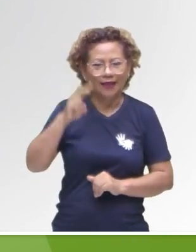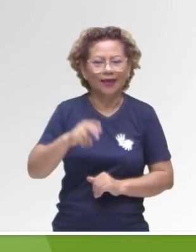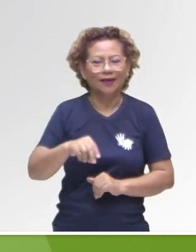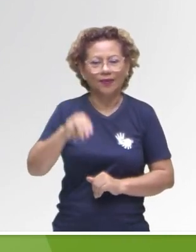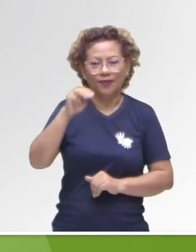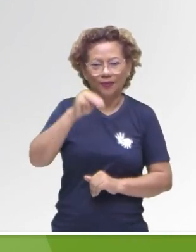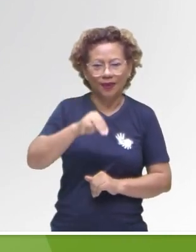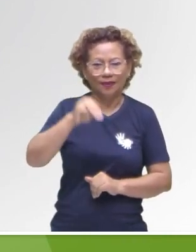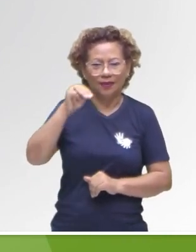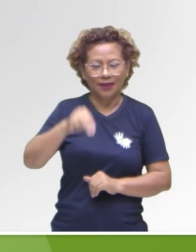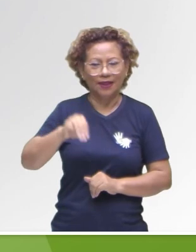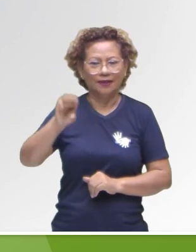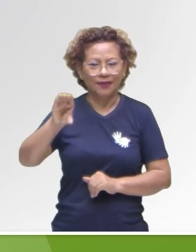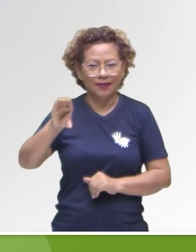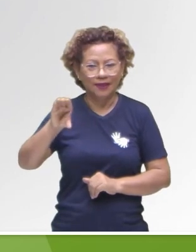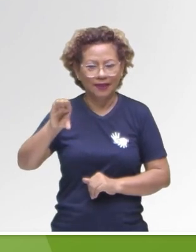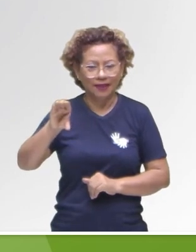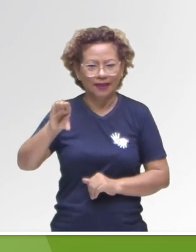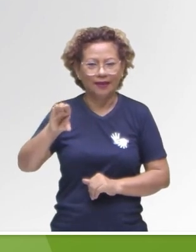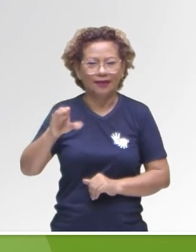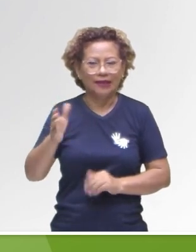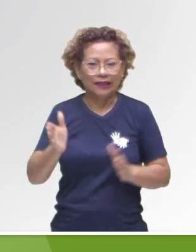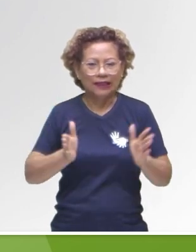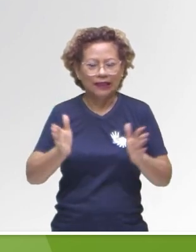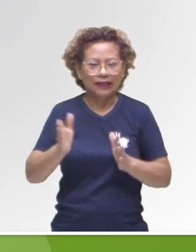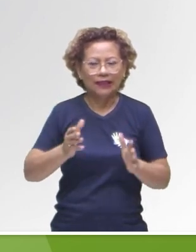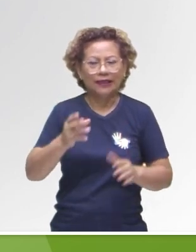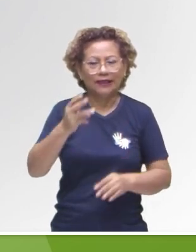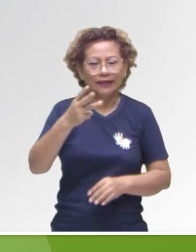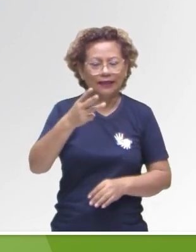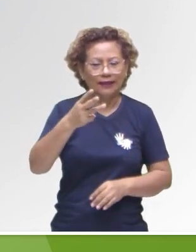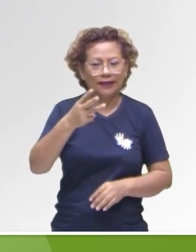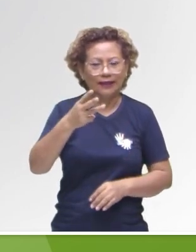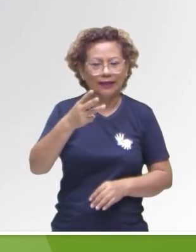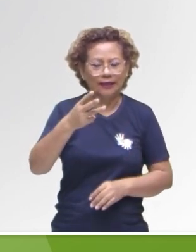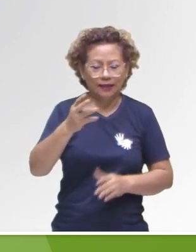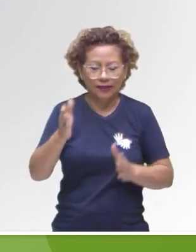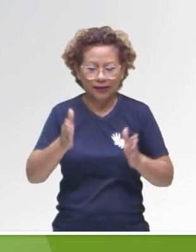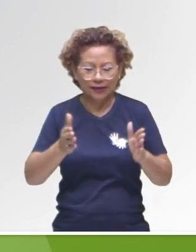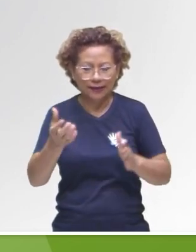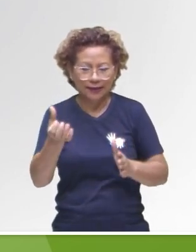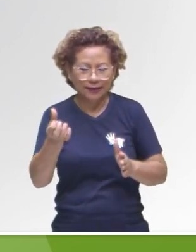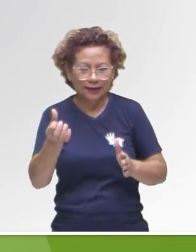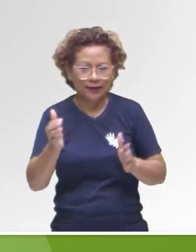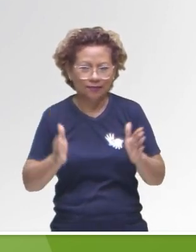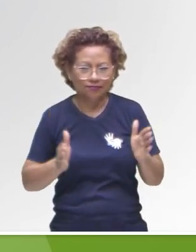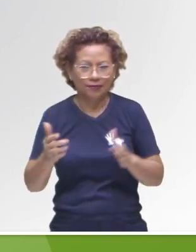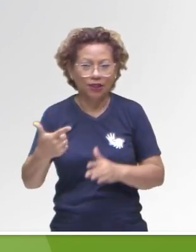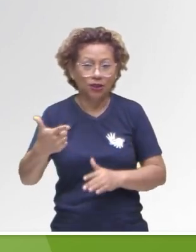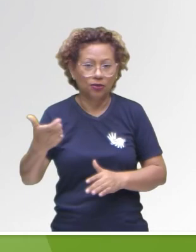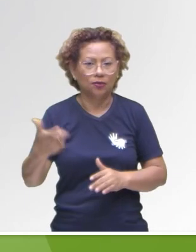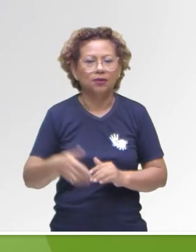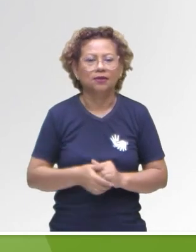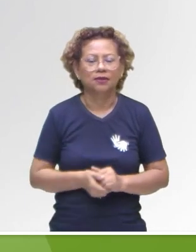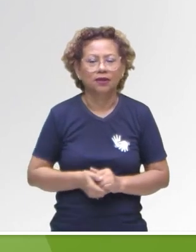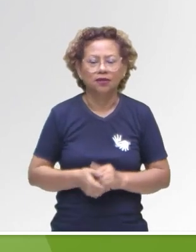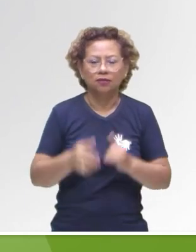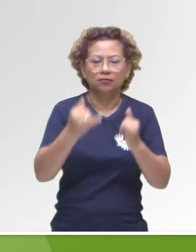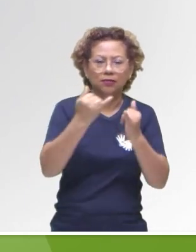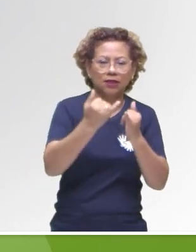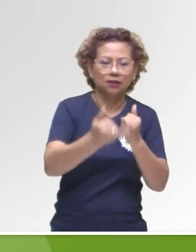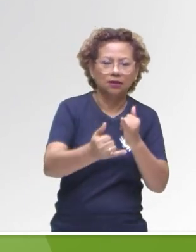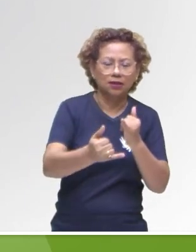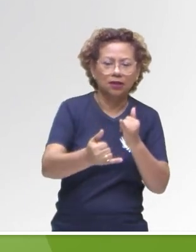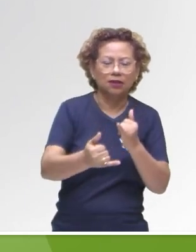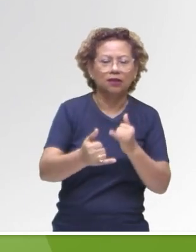MMC, entre 3, 6 e 12. Como eles são múltiplos entre si, o MMC é